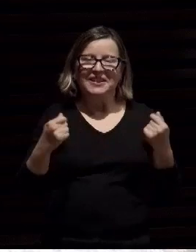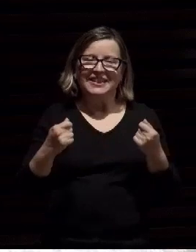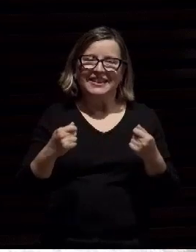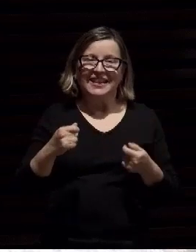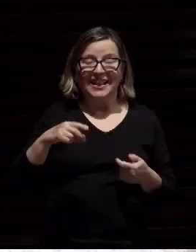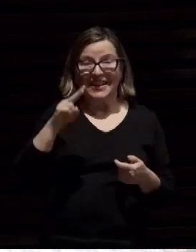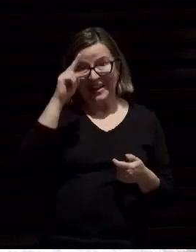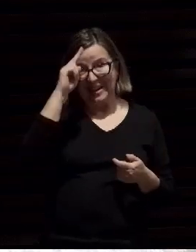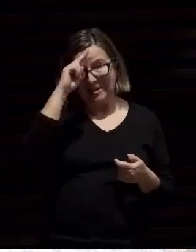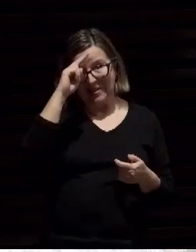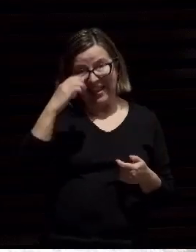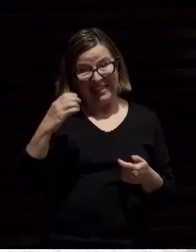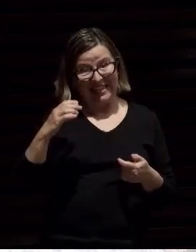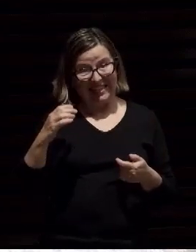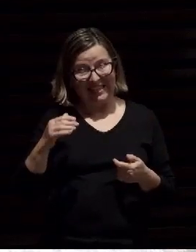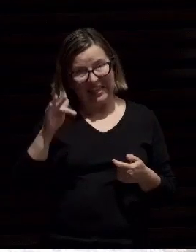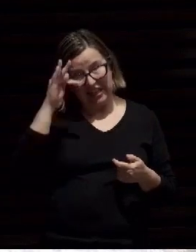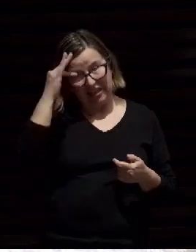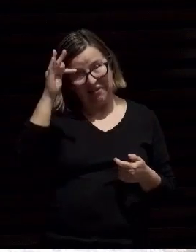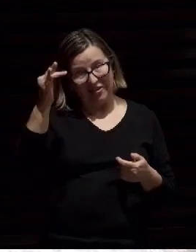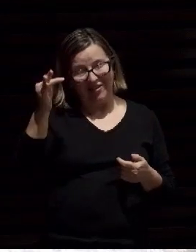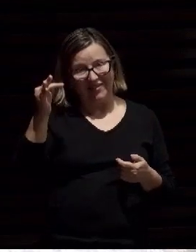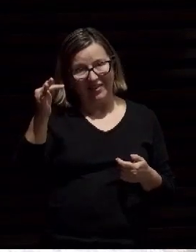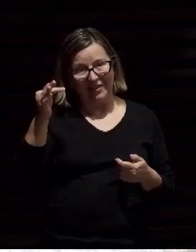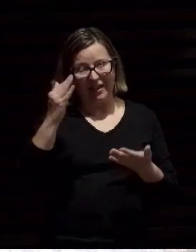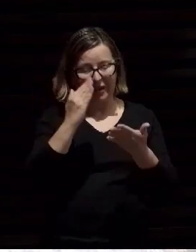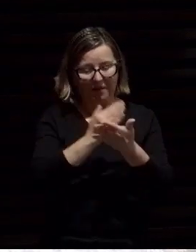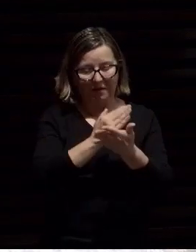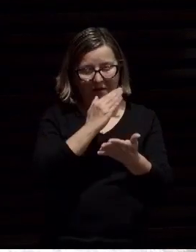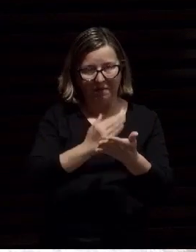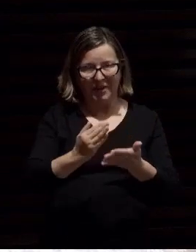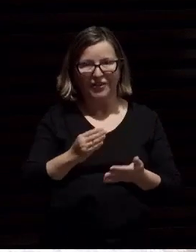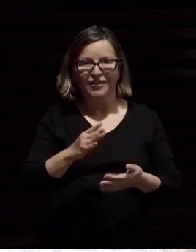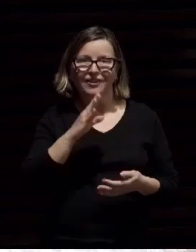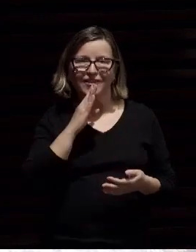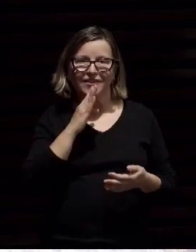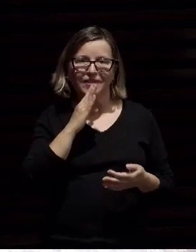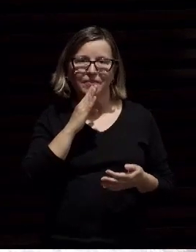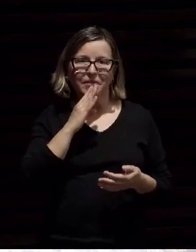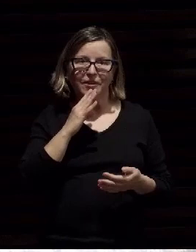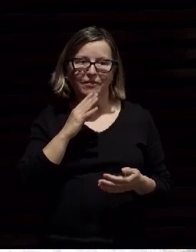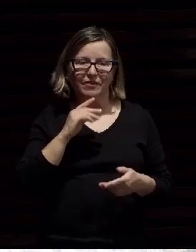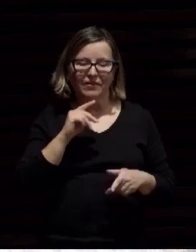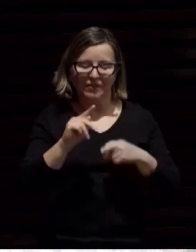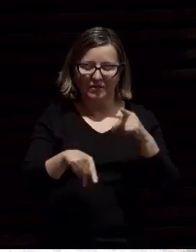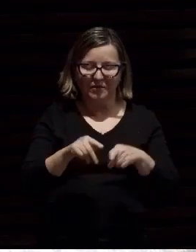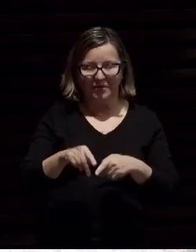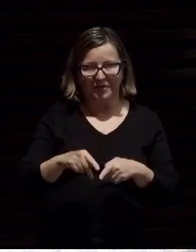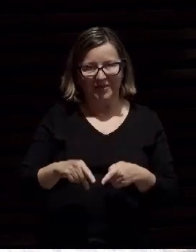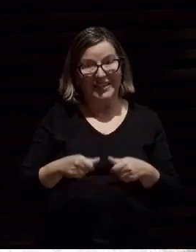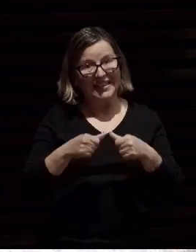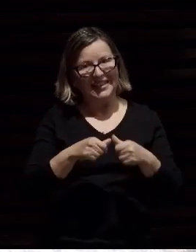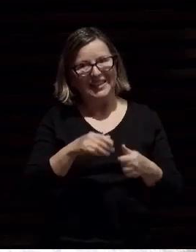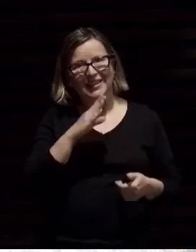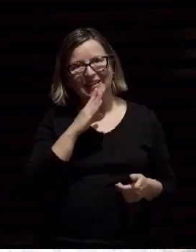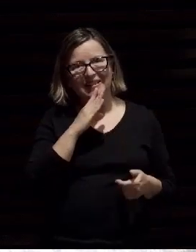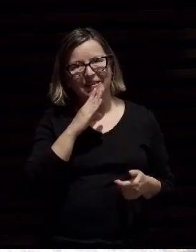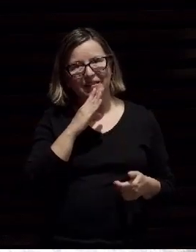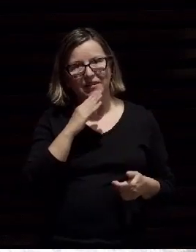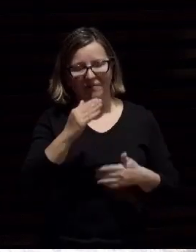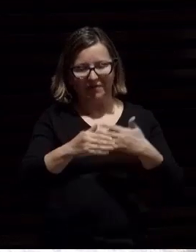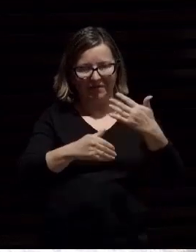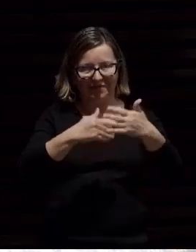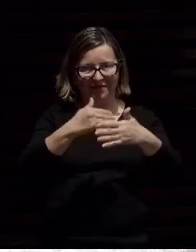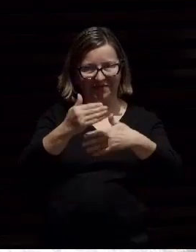a ciência e a filosofia são partes do conhecimento humano e este conhecimento evolui.